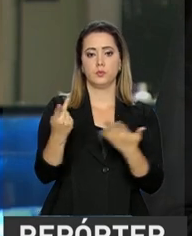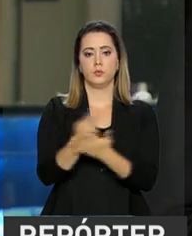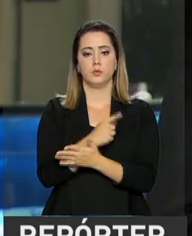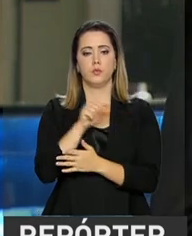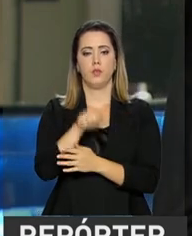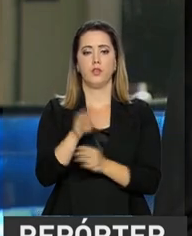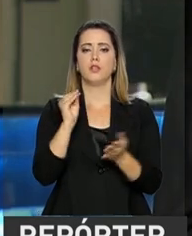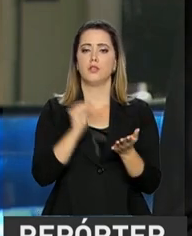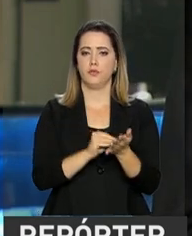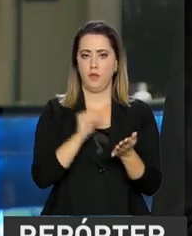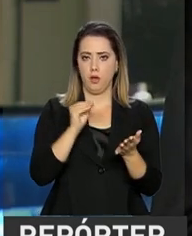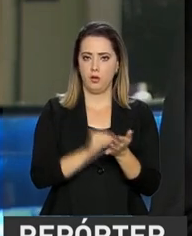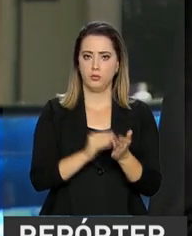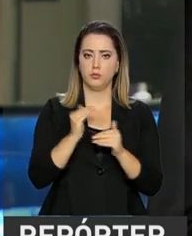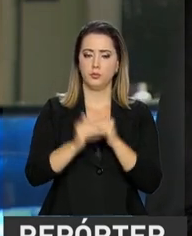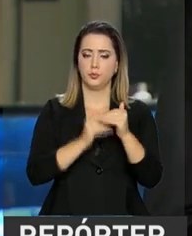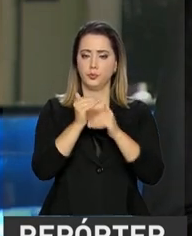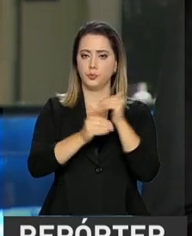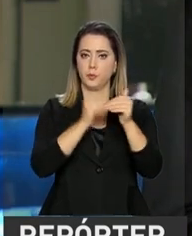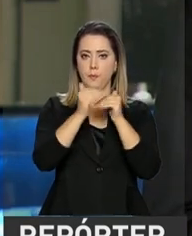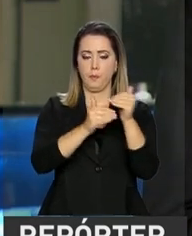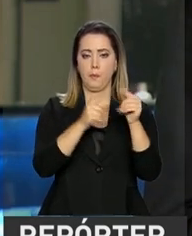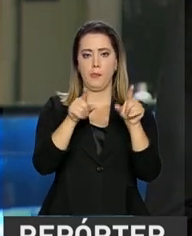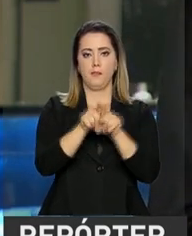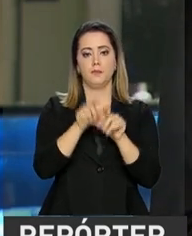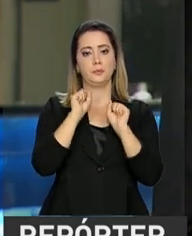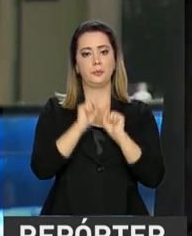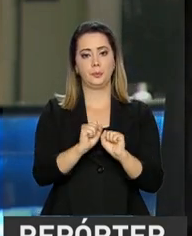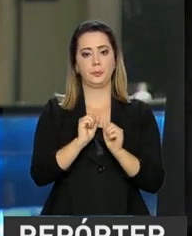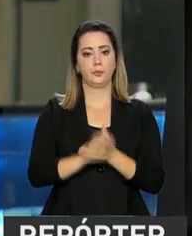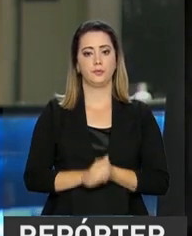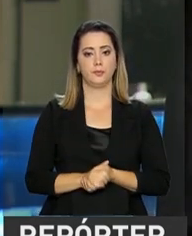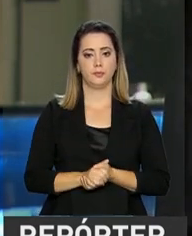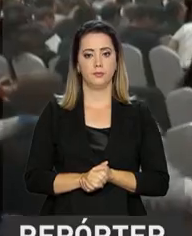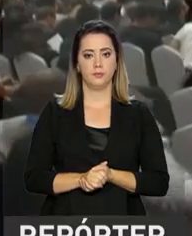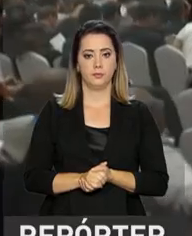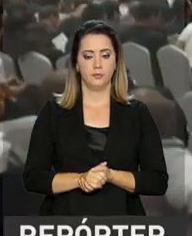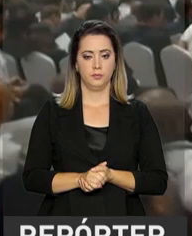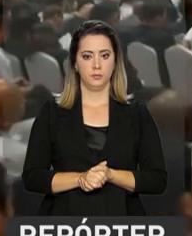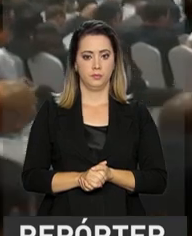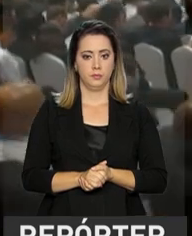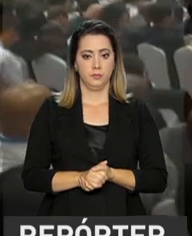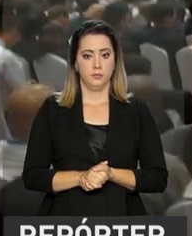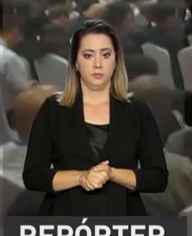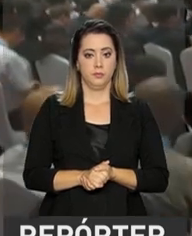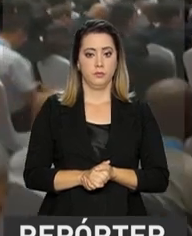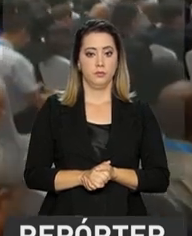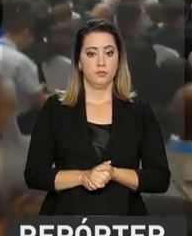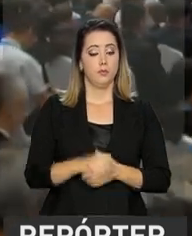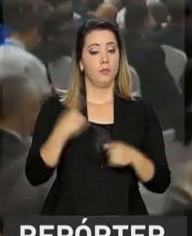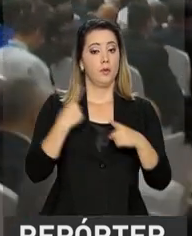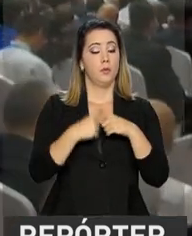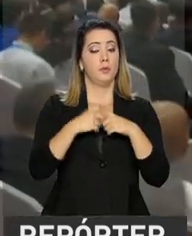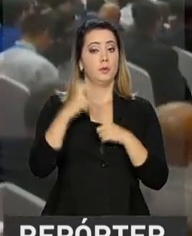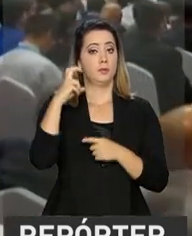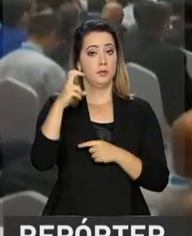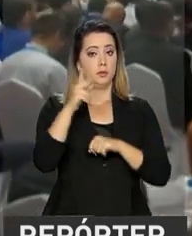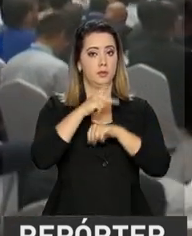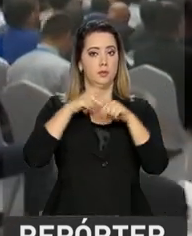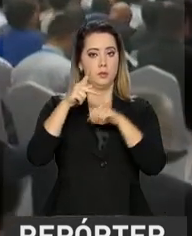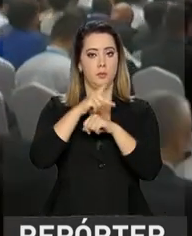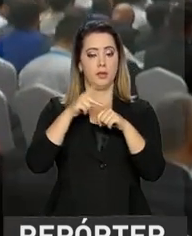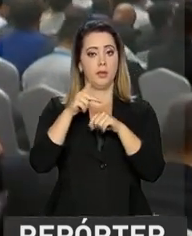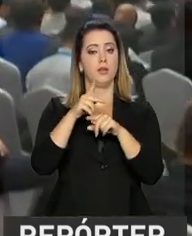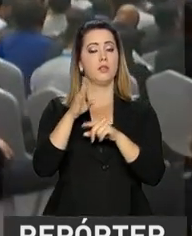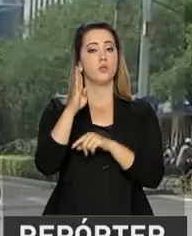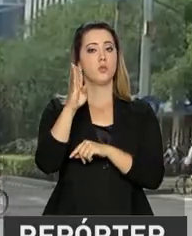elas ainda não atingiram todo o potencial que pode ser alcançado isso porque os cinco países brasil rússia índia china